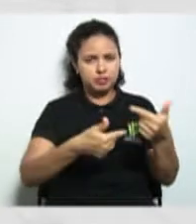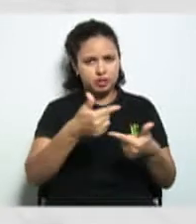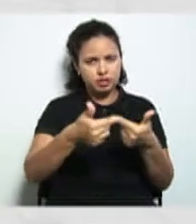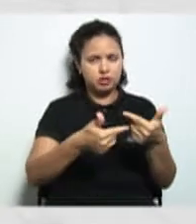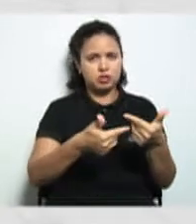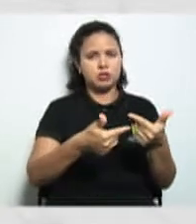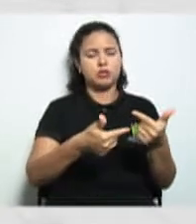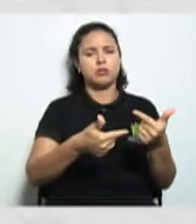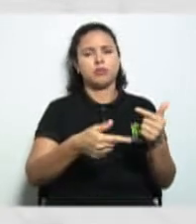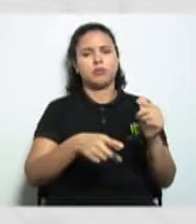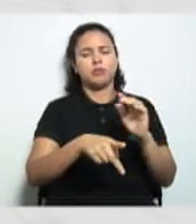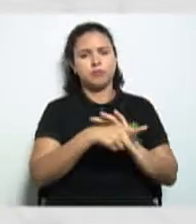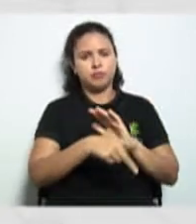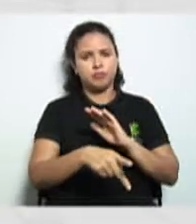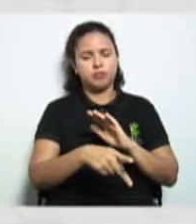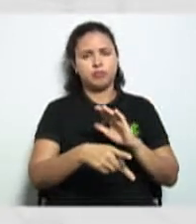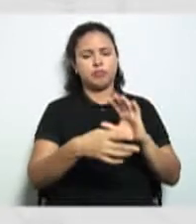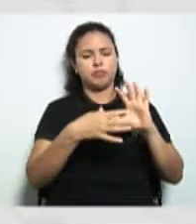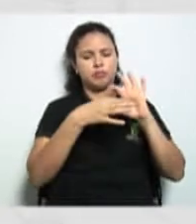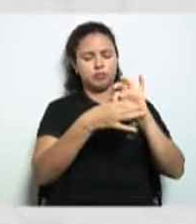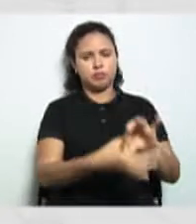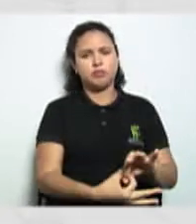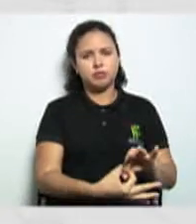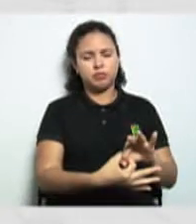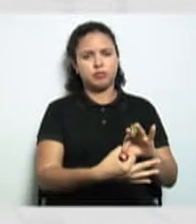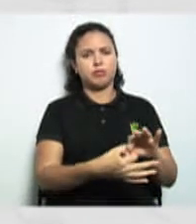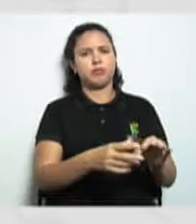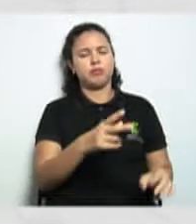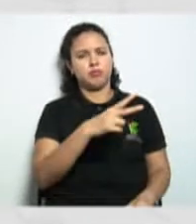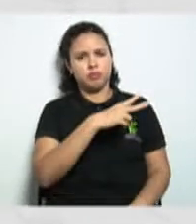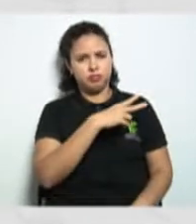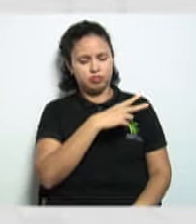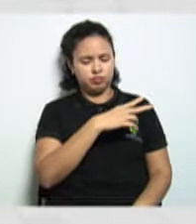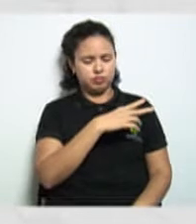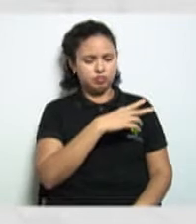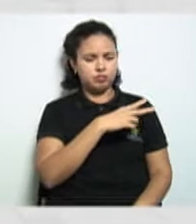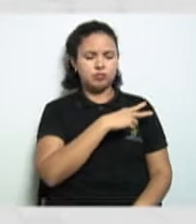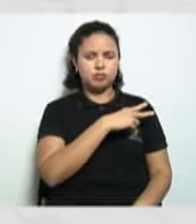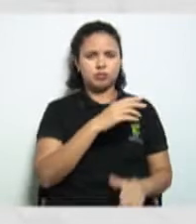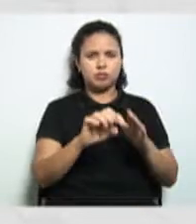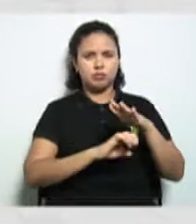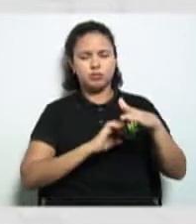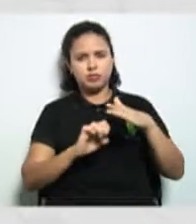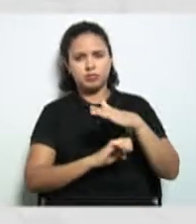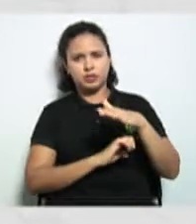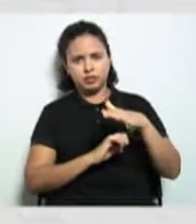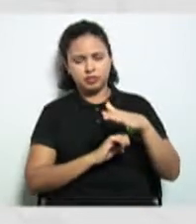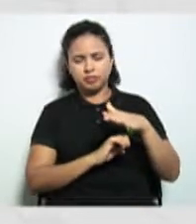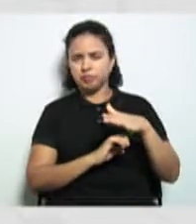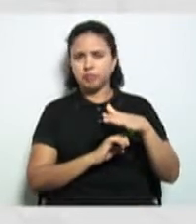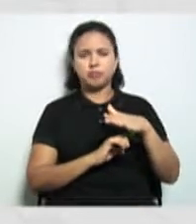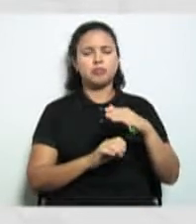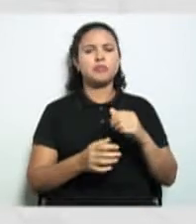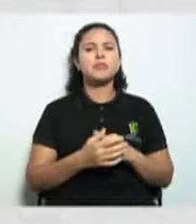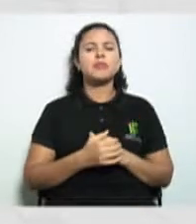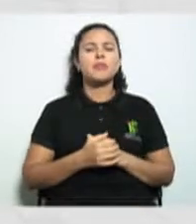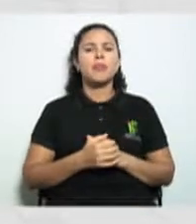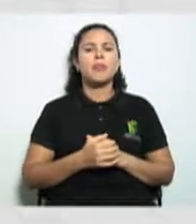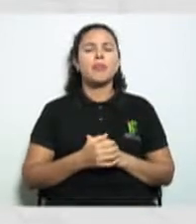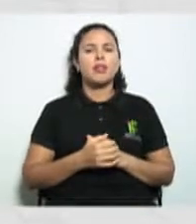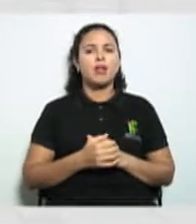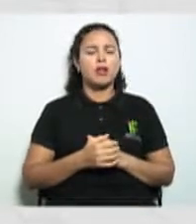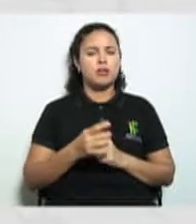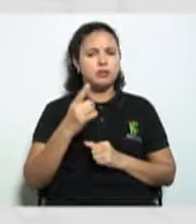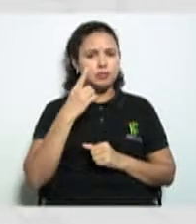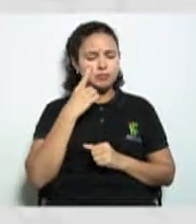se caracteriza como vínculo de emprego de qualquer natureza, hein, gente? Olha, prestem atenção. Desde que